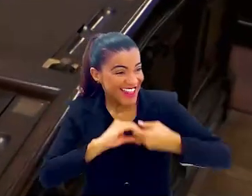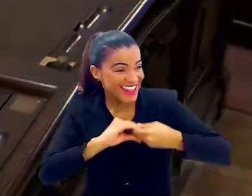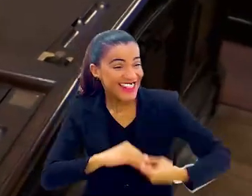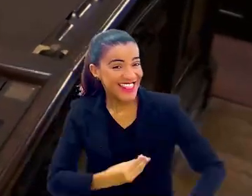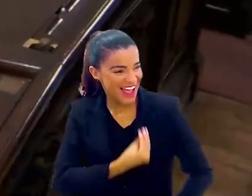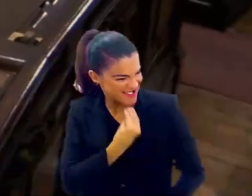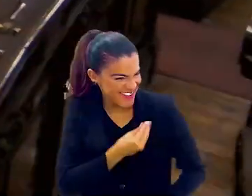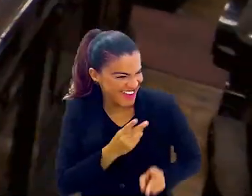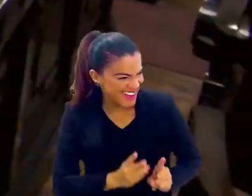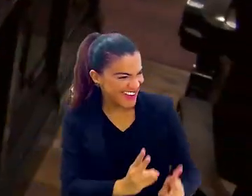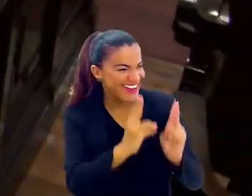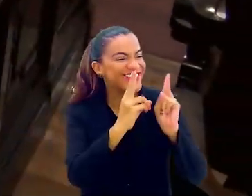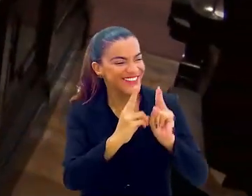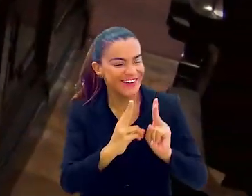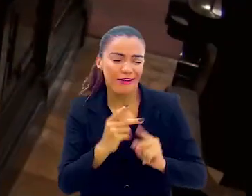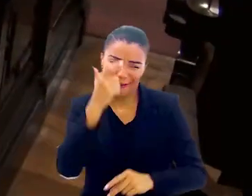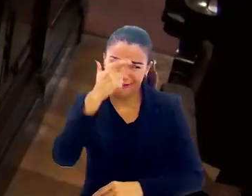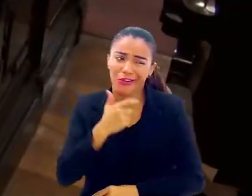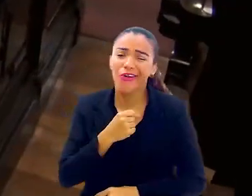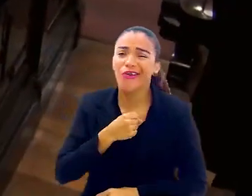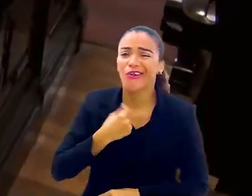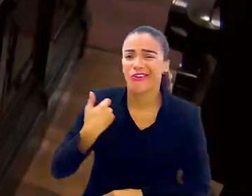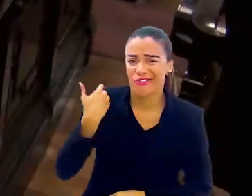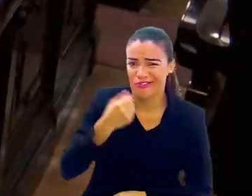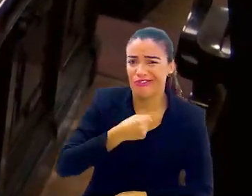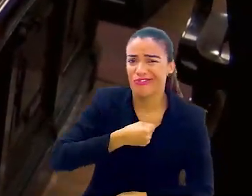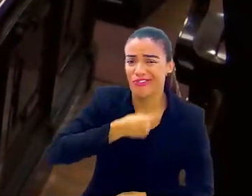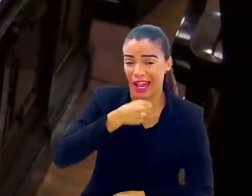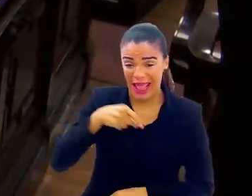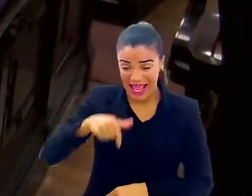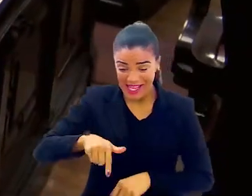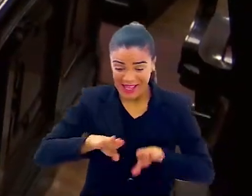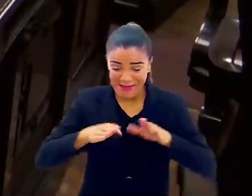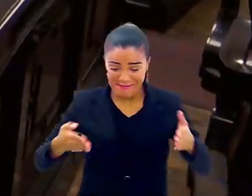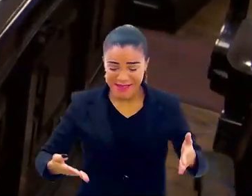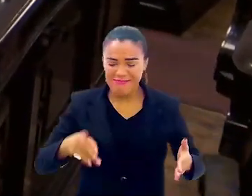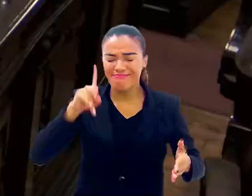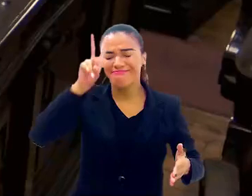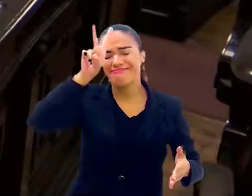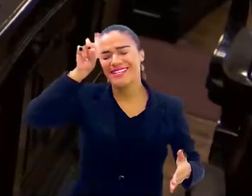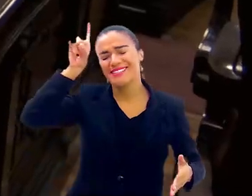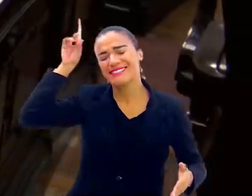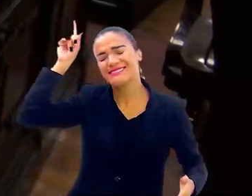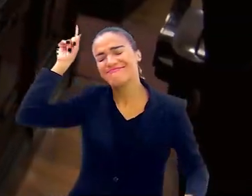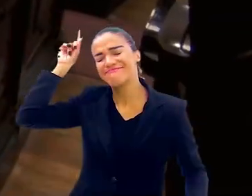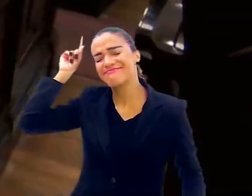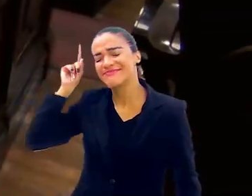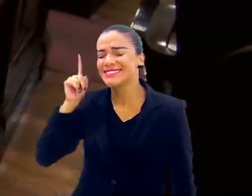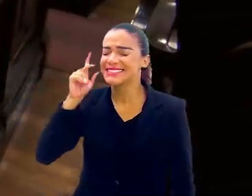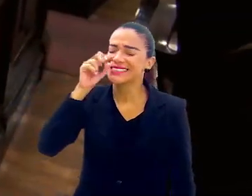está vivo. Seu Vera, que aqui é a minha mesa, com saudade.